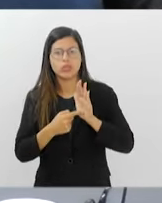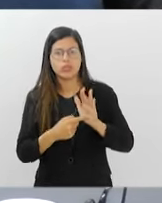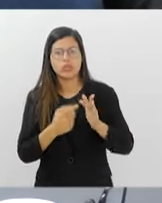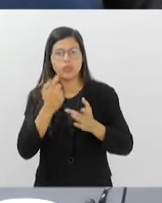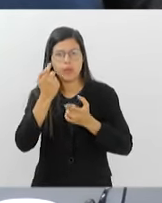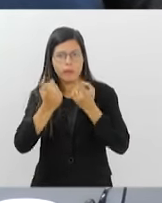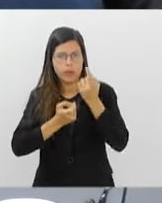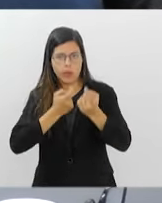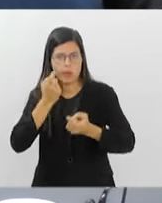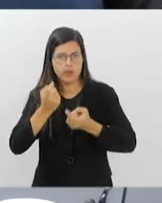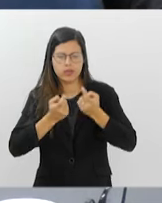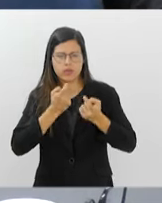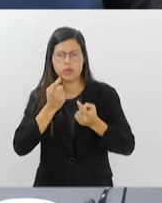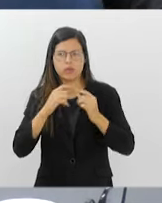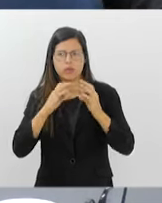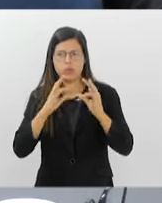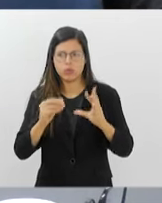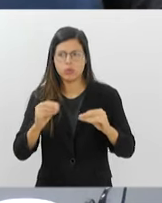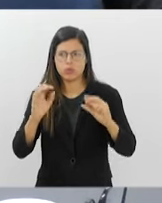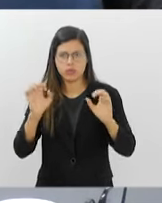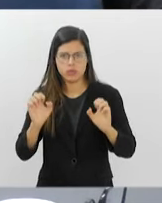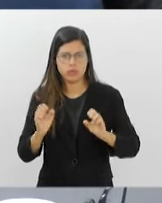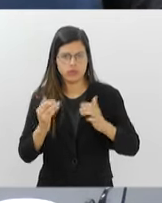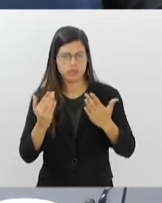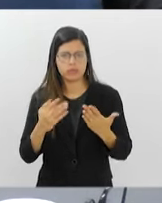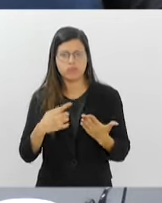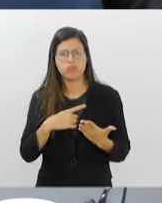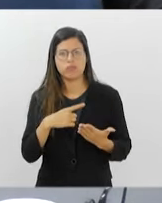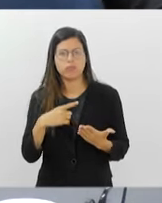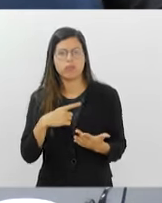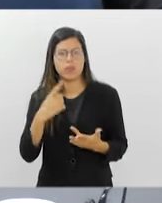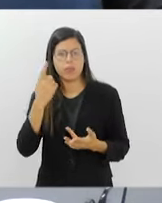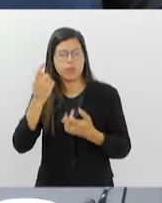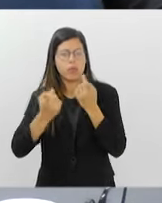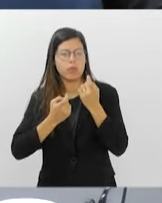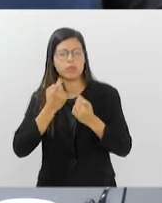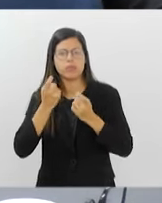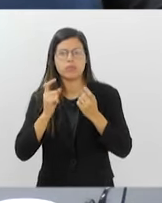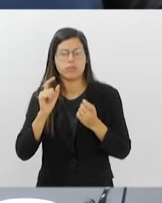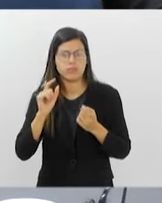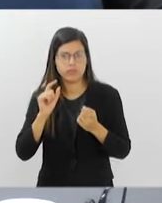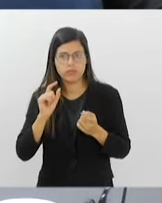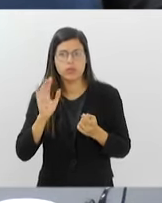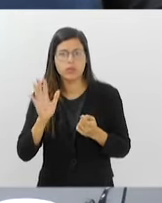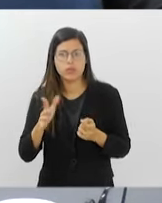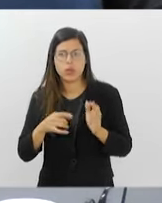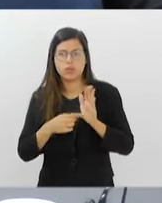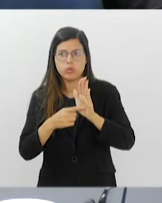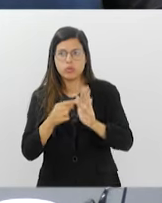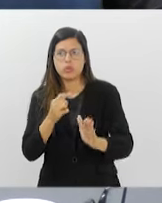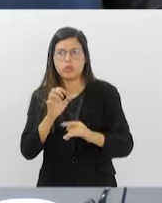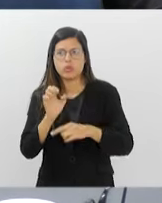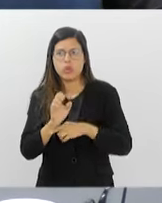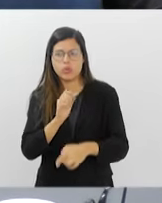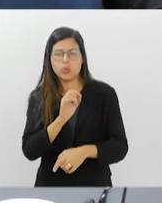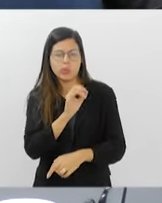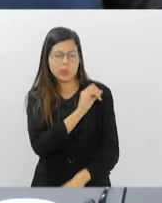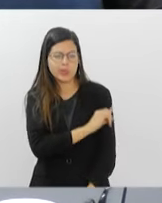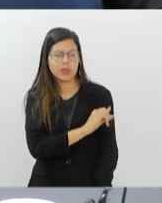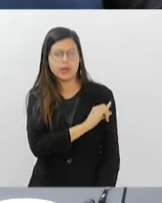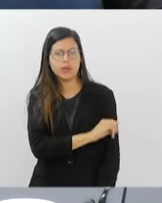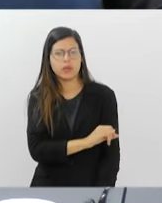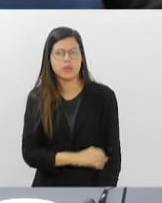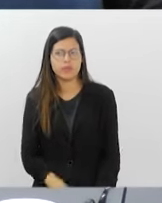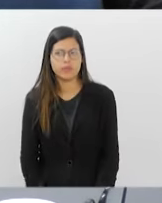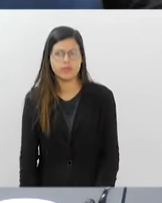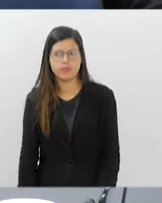de todos os eventos e a gente tem uma grande preocupação e já provamos que o Estado do Rio de Janeiro e